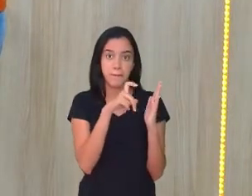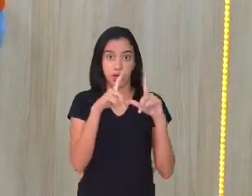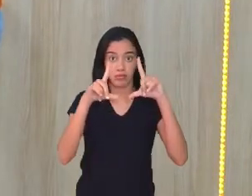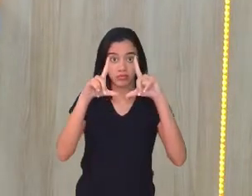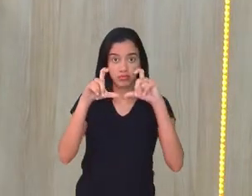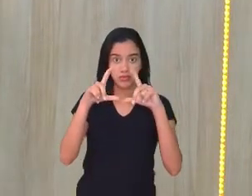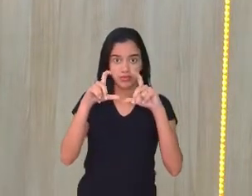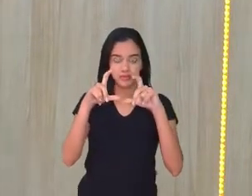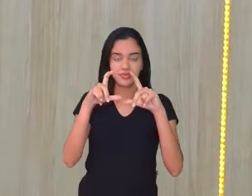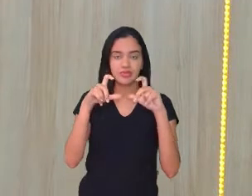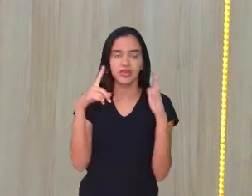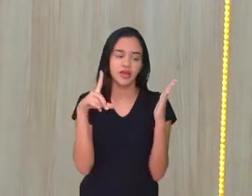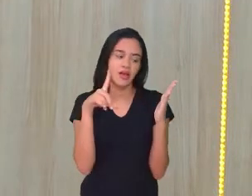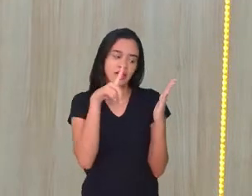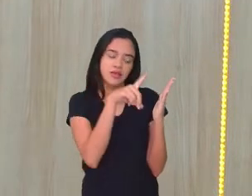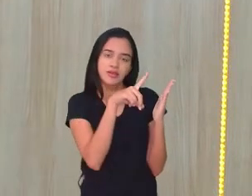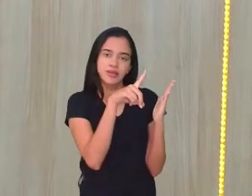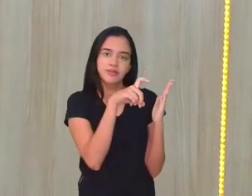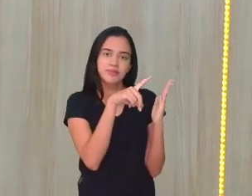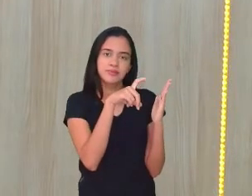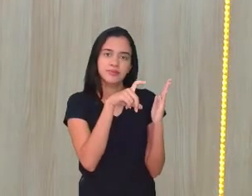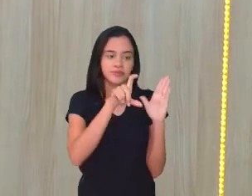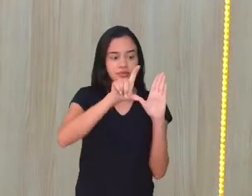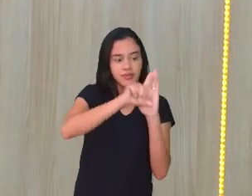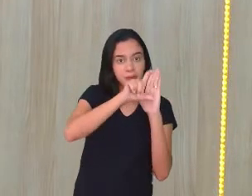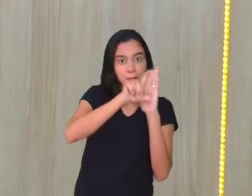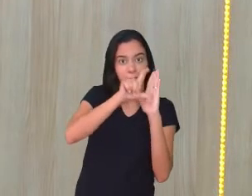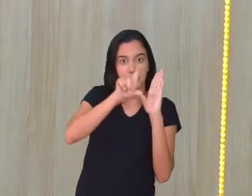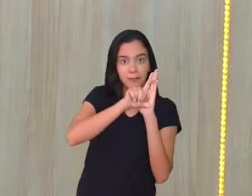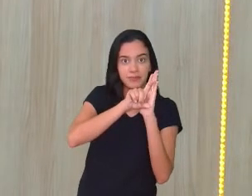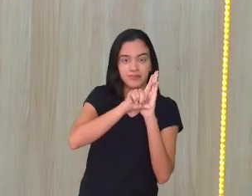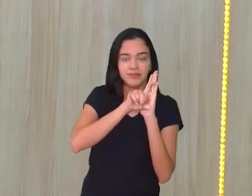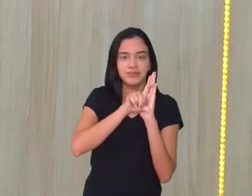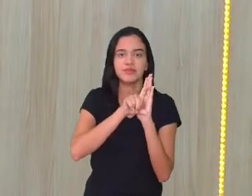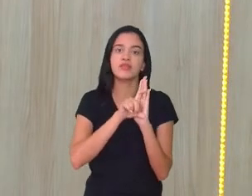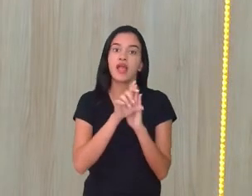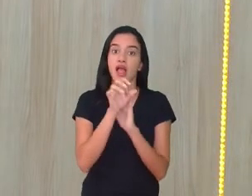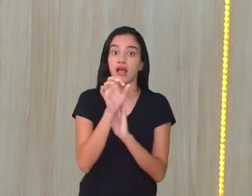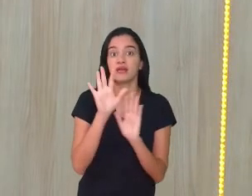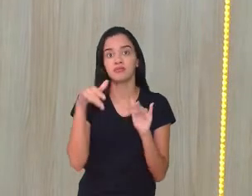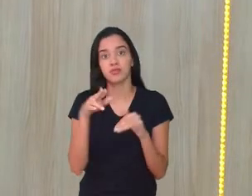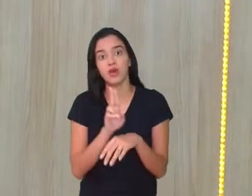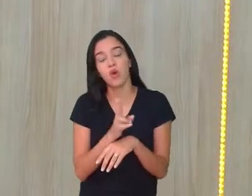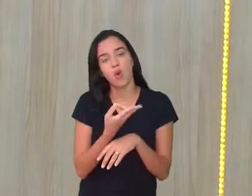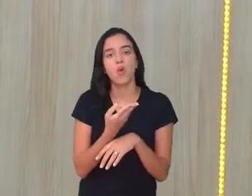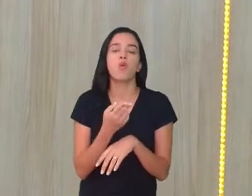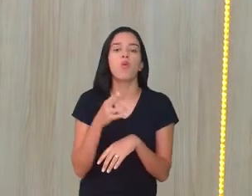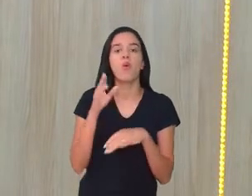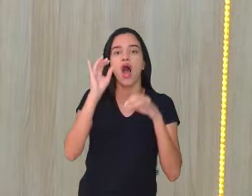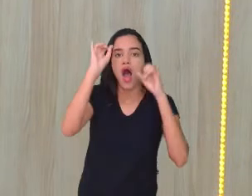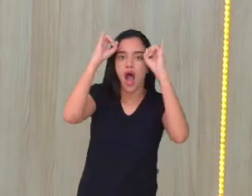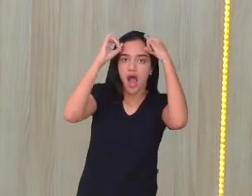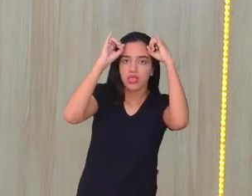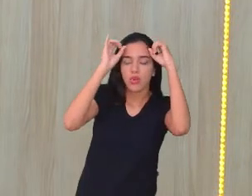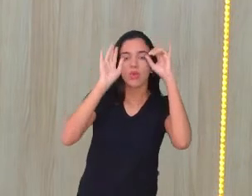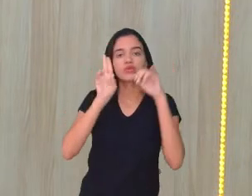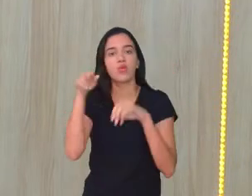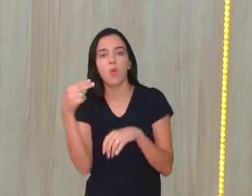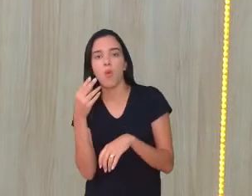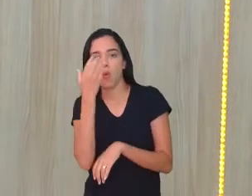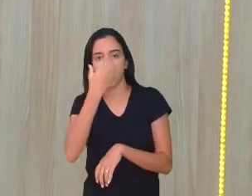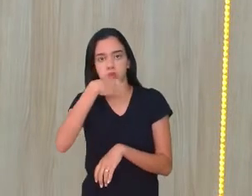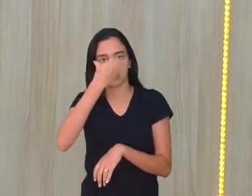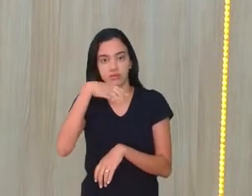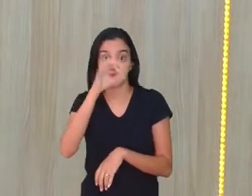câmera do seu celular e vai colocar no QR Code do seu sistema operacional, seja ele o Android ou o iOS,